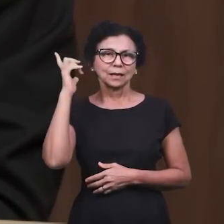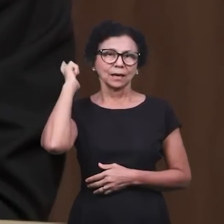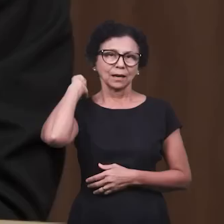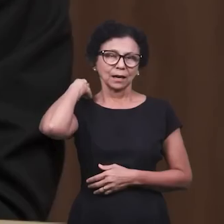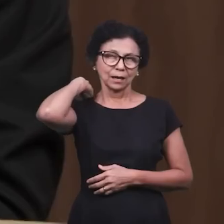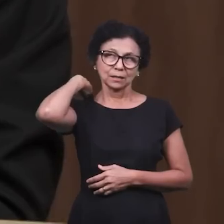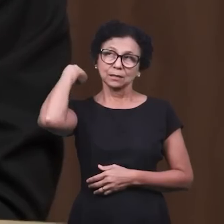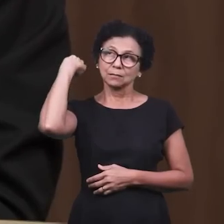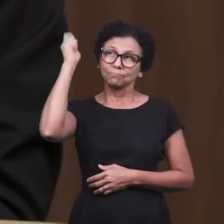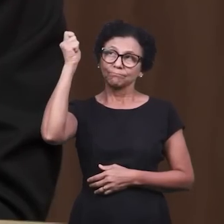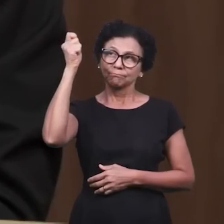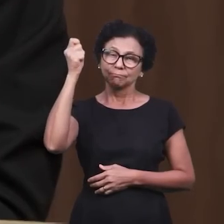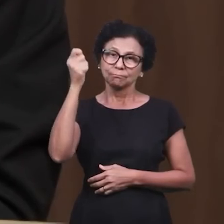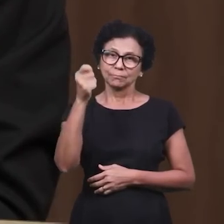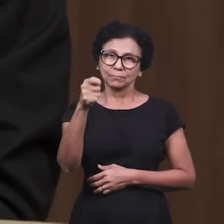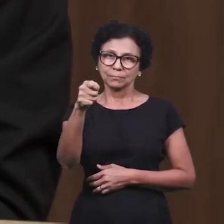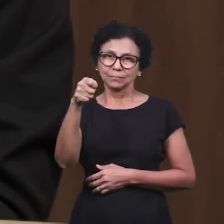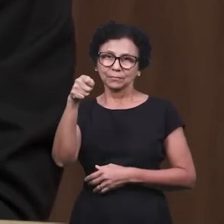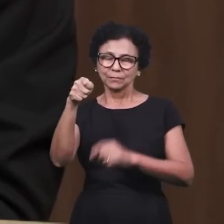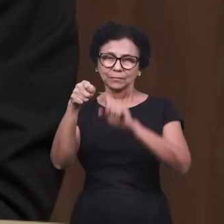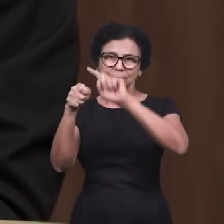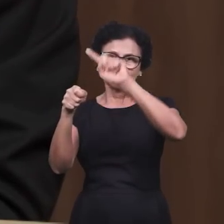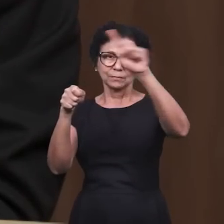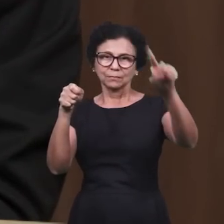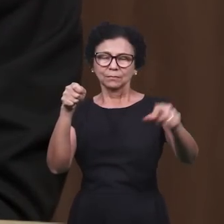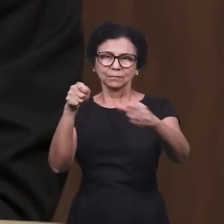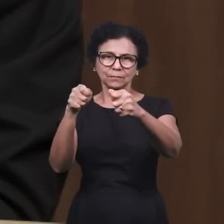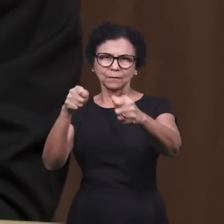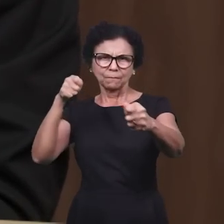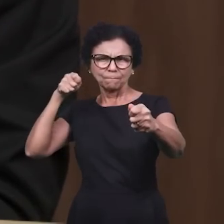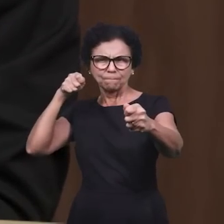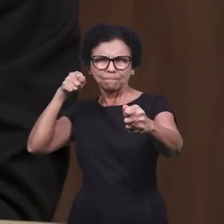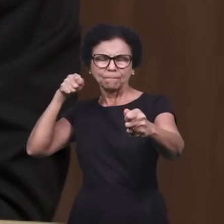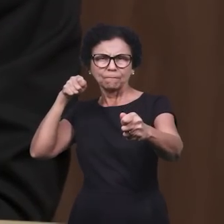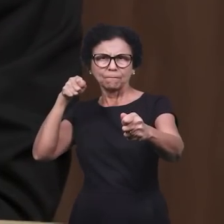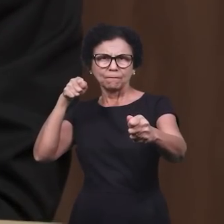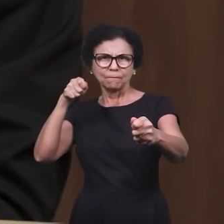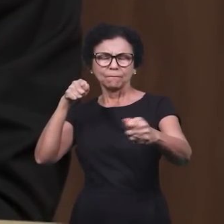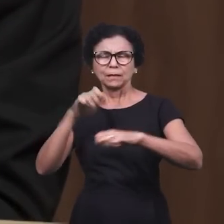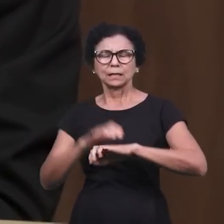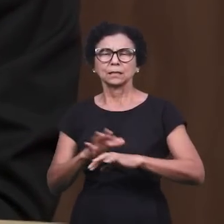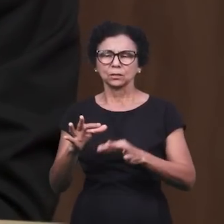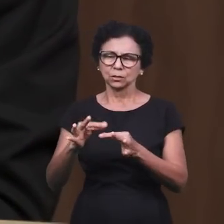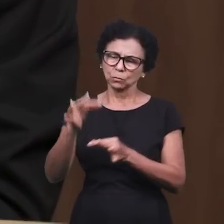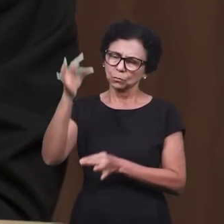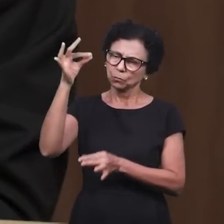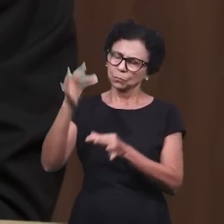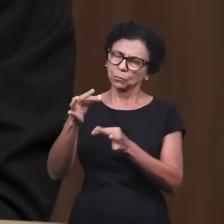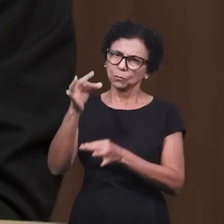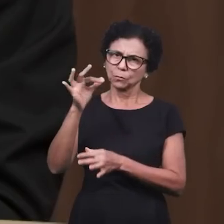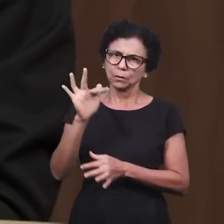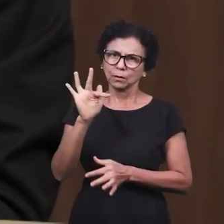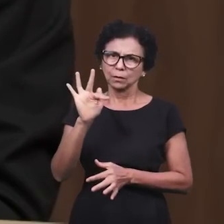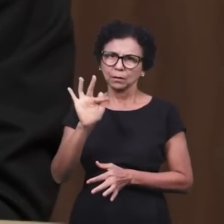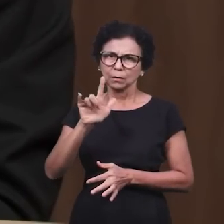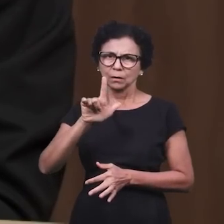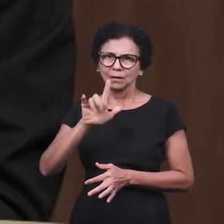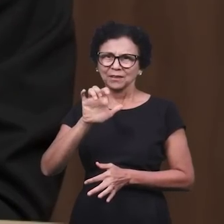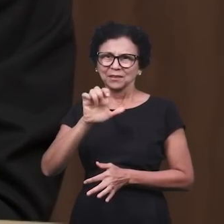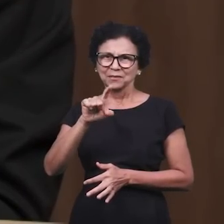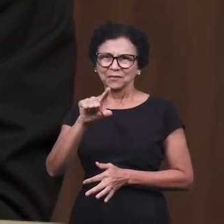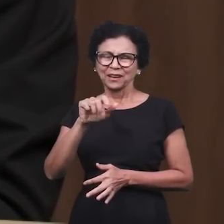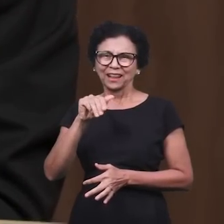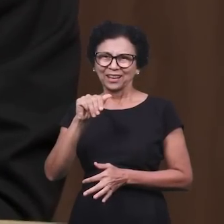ser preparadas. E qual era o costume da antiguidade? Não havia fábrica de flechas,